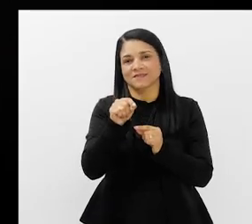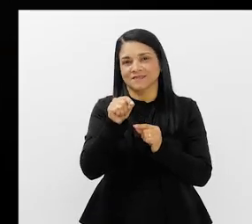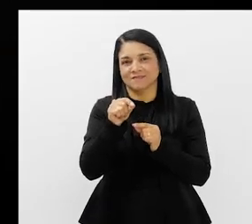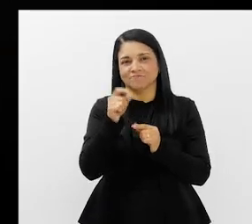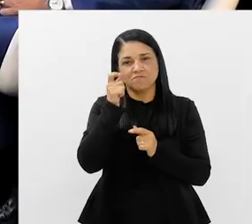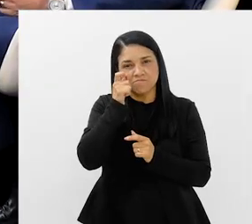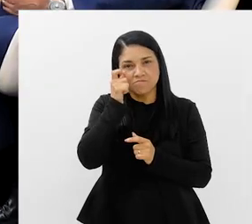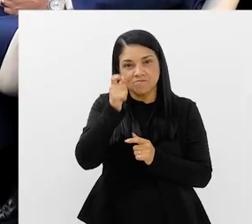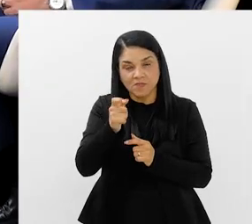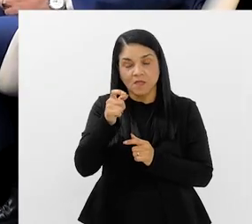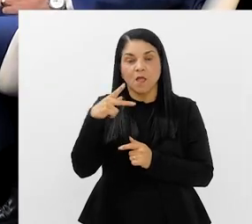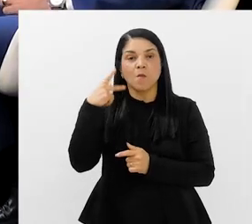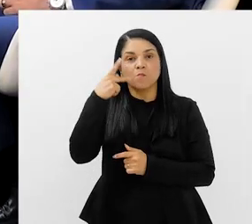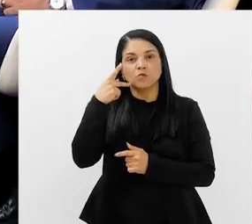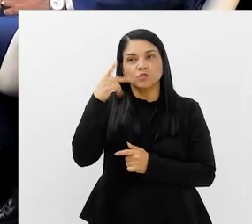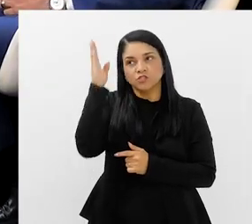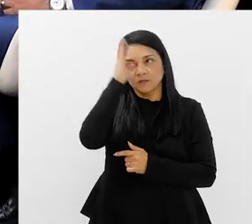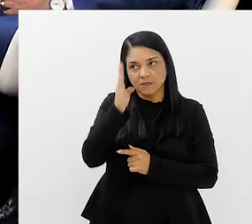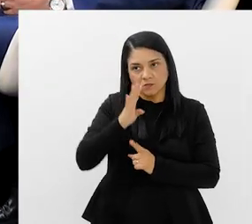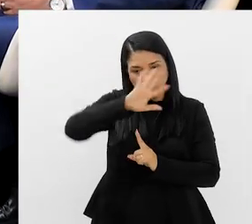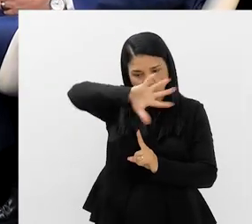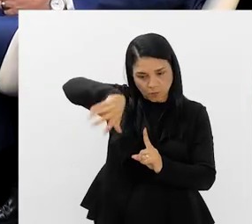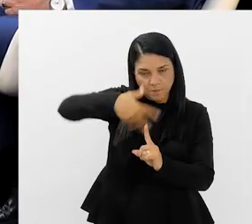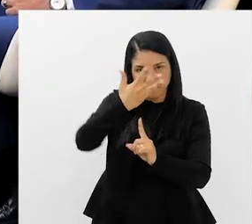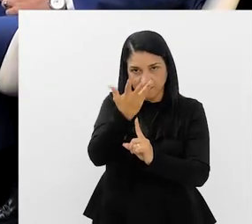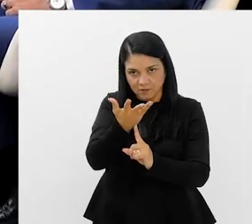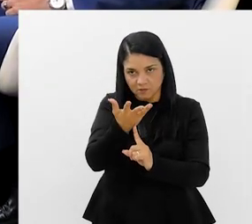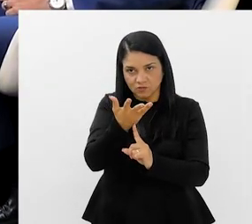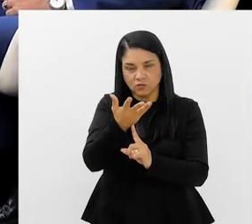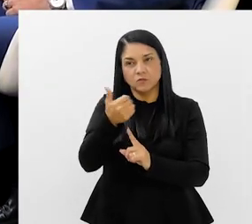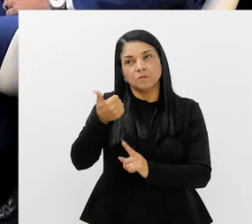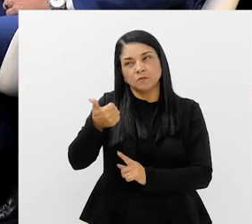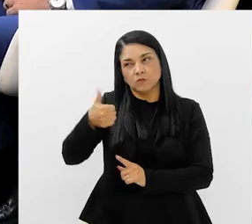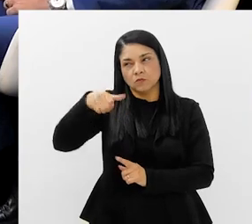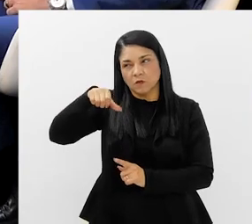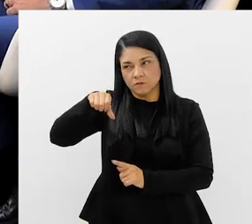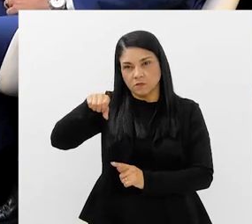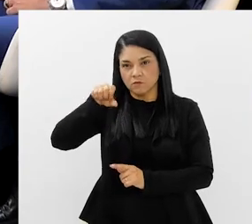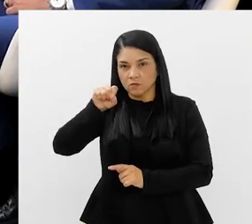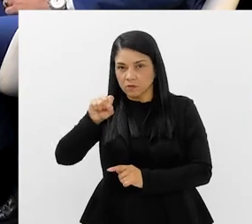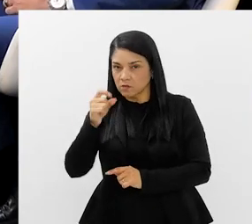Fizemos uma coisa interessantíssima. Citei aqui a Política Nacional de Meio Ambiente, que é de